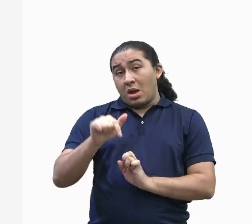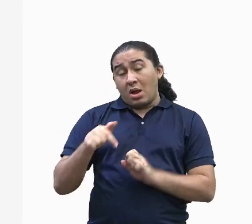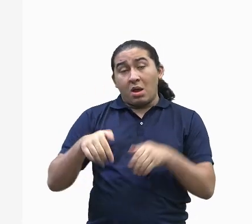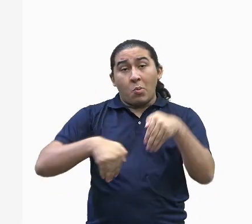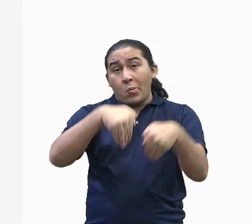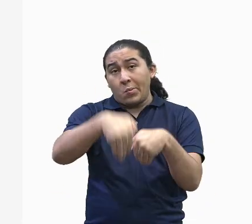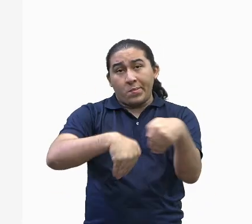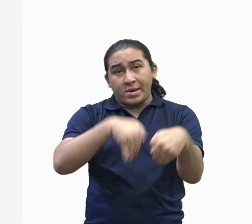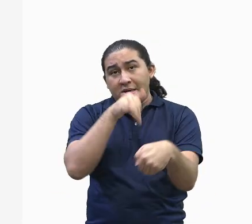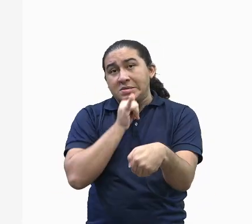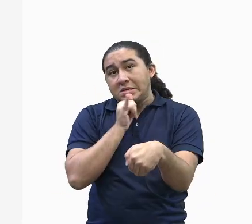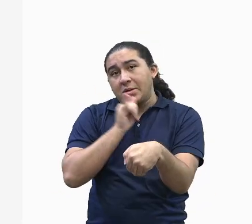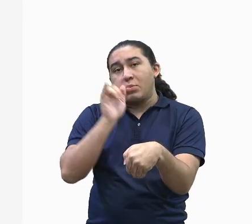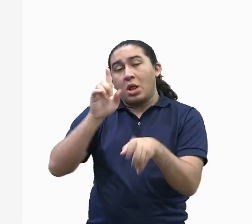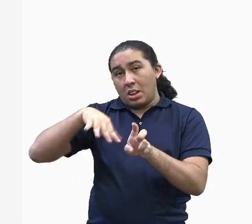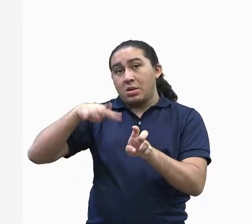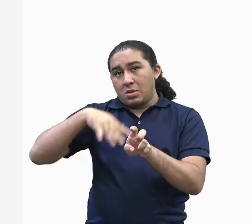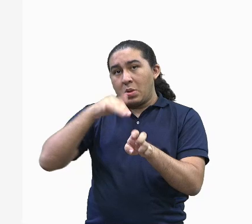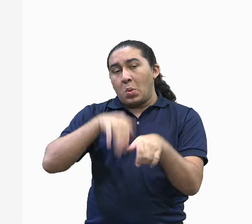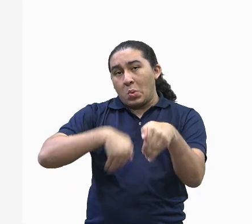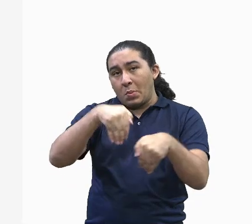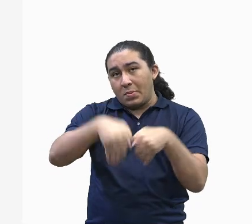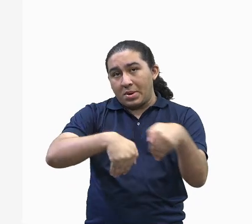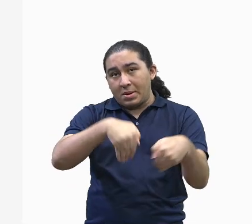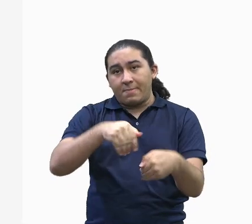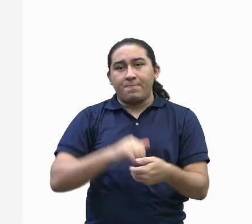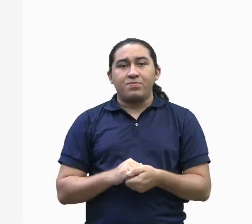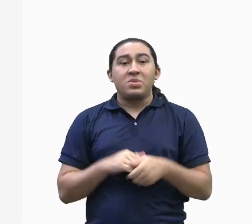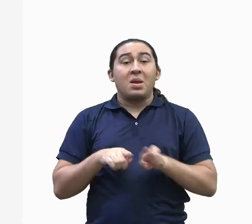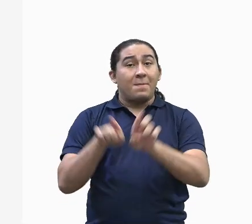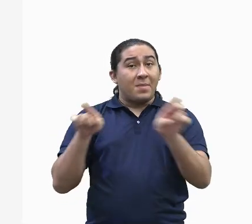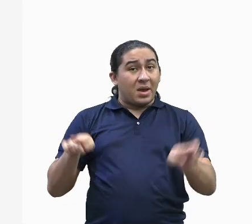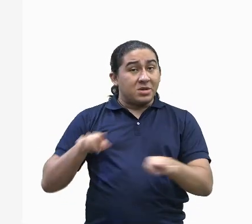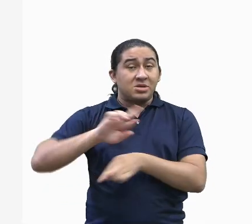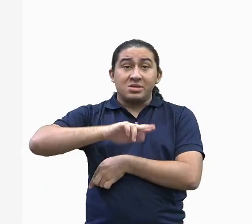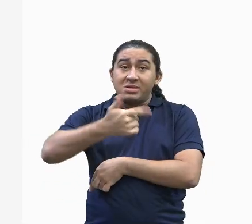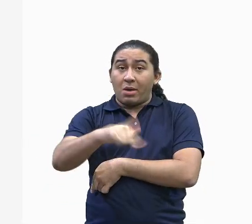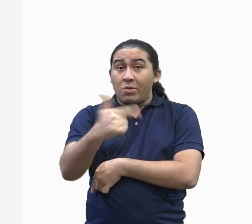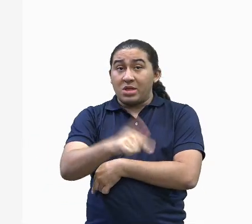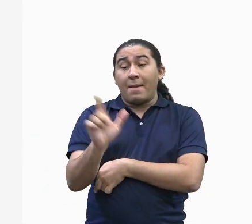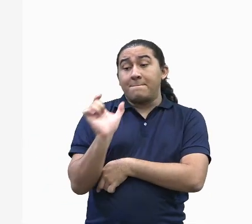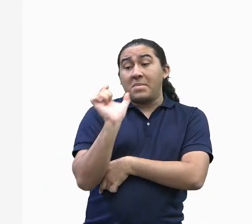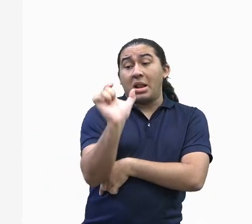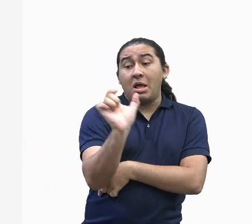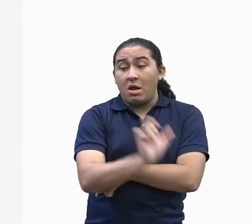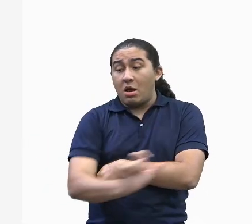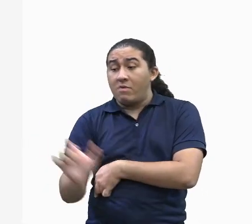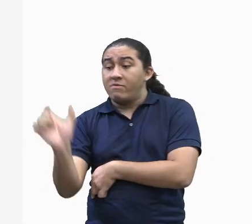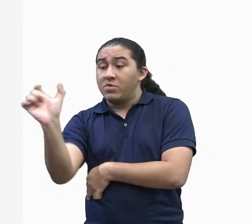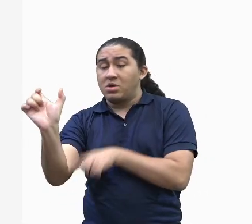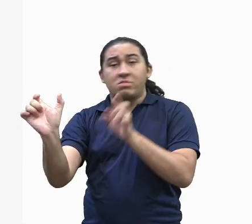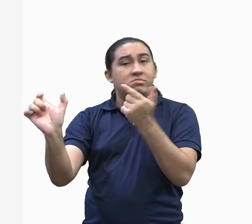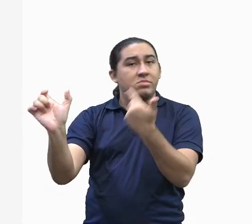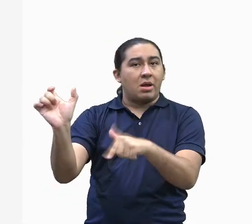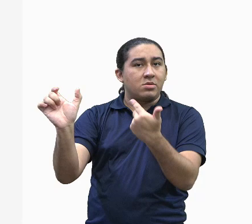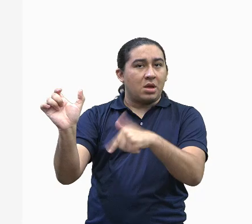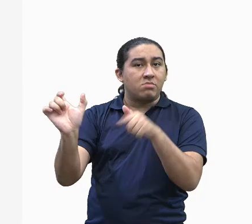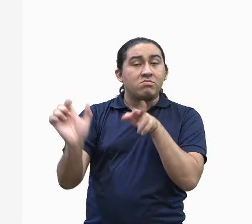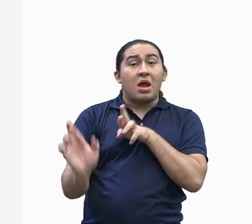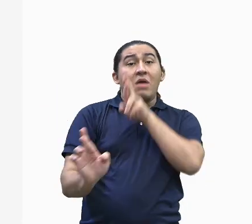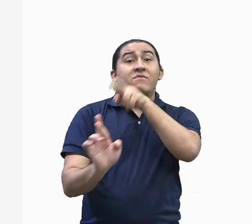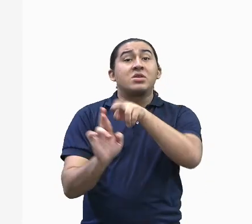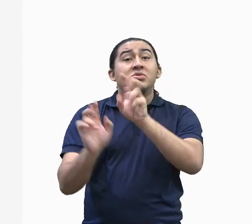Curupira, né? A lenda do Curupira, mas sem mencioná-lo diretamente. A referência